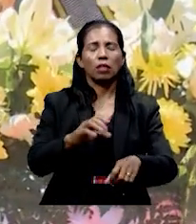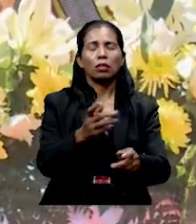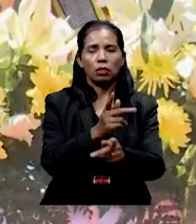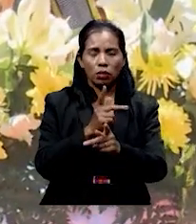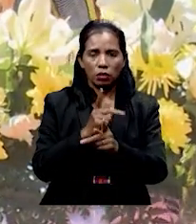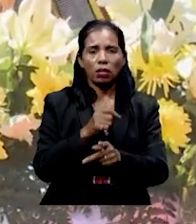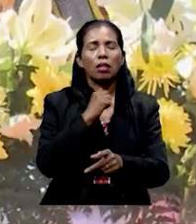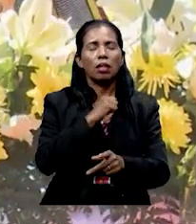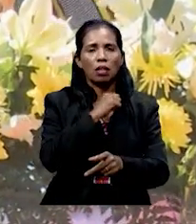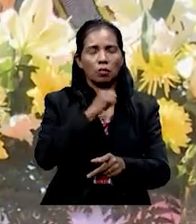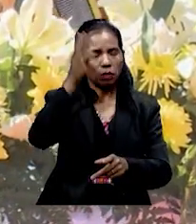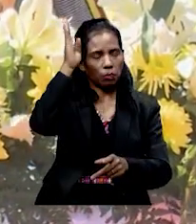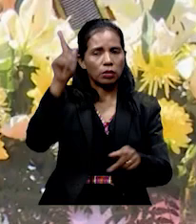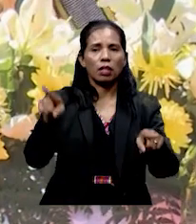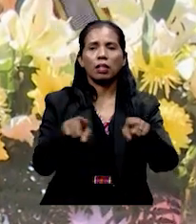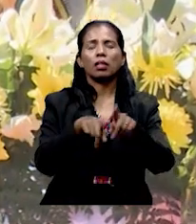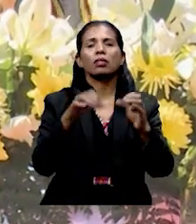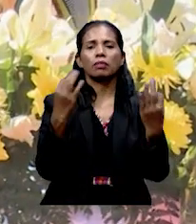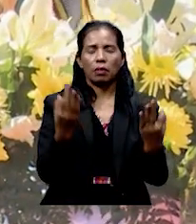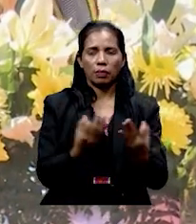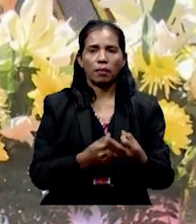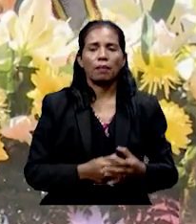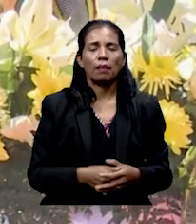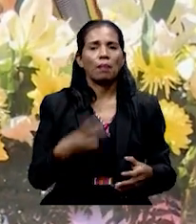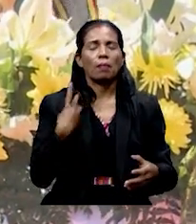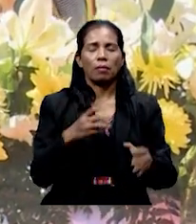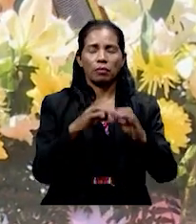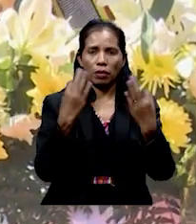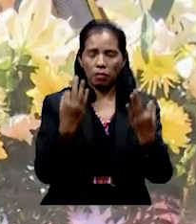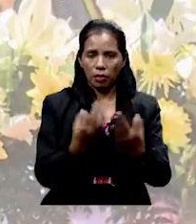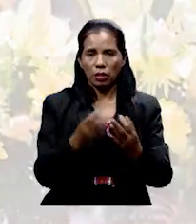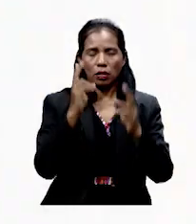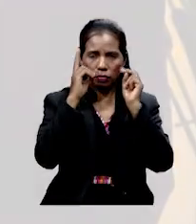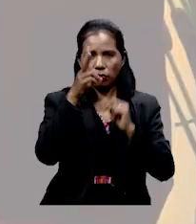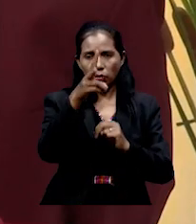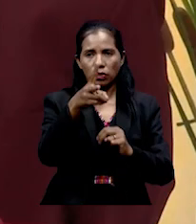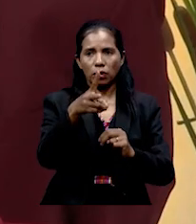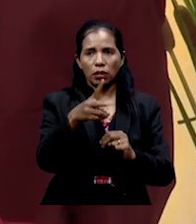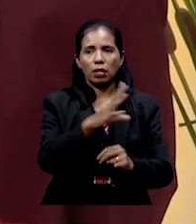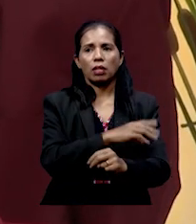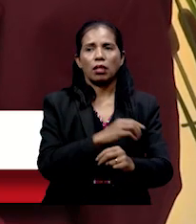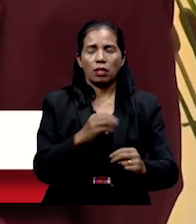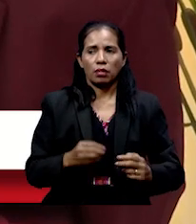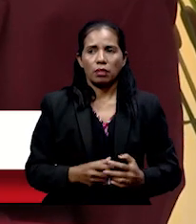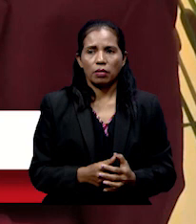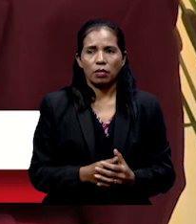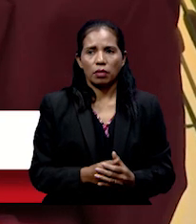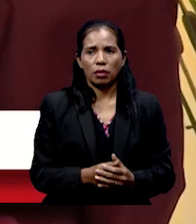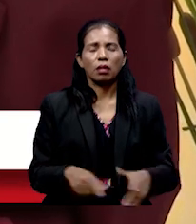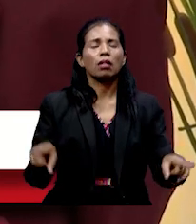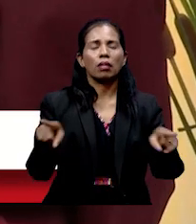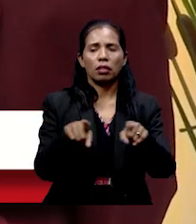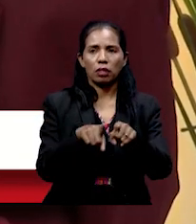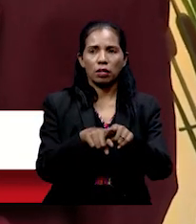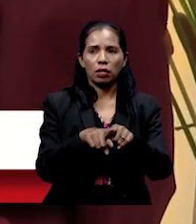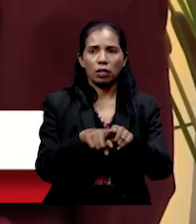Dom Leandro hanesan família rasik. Ami, família Reliu ba. Buat nebema ka anesang